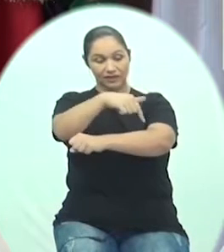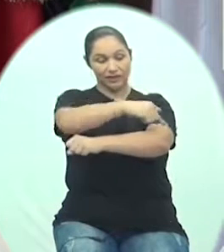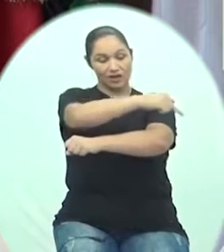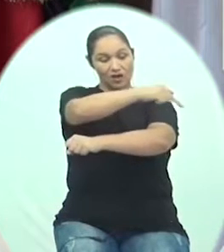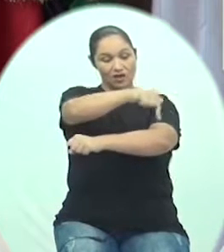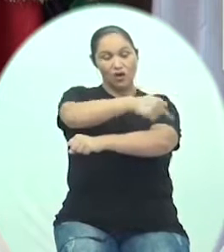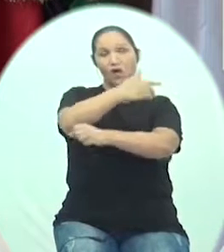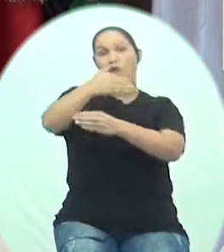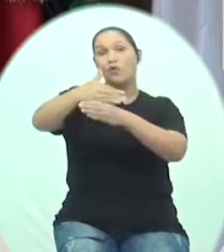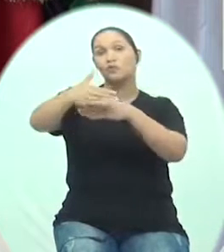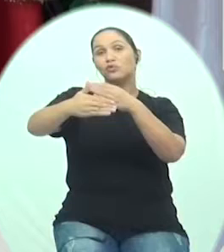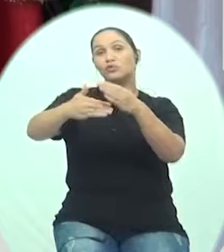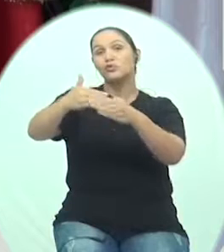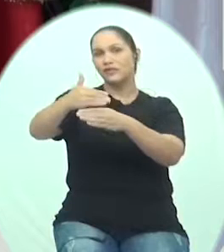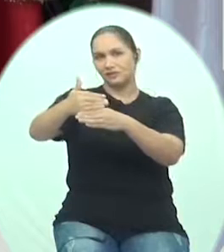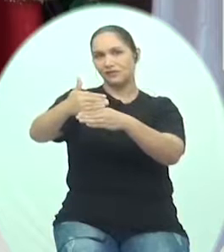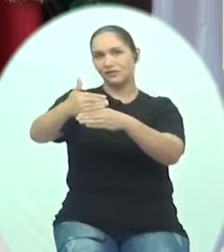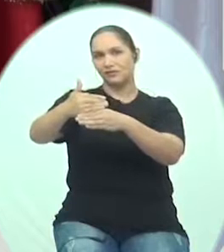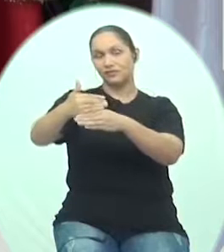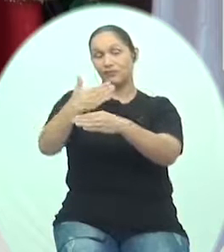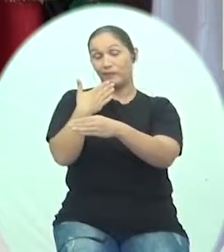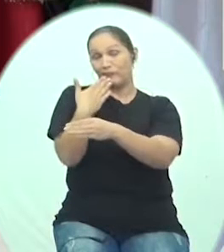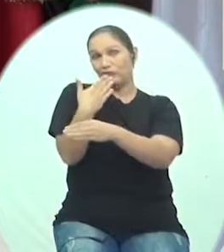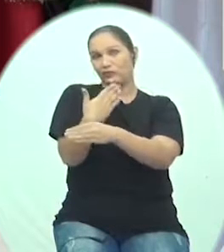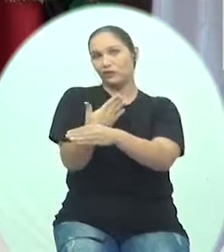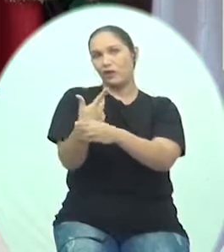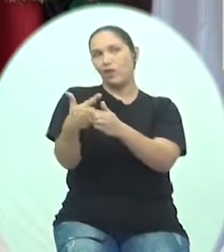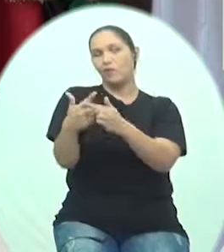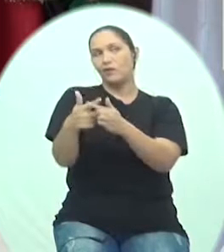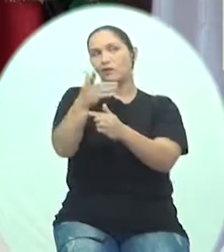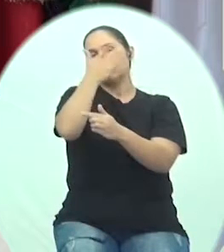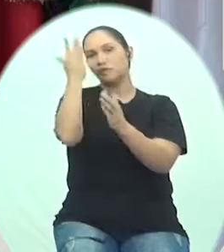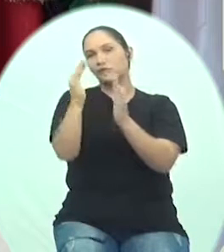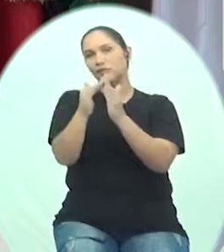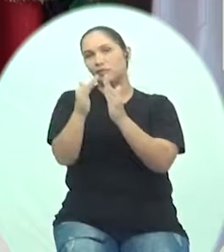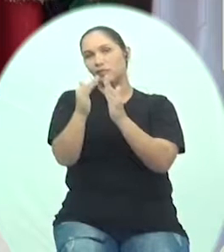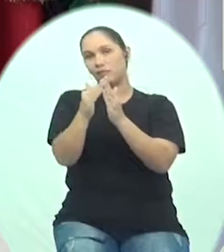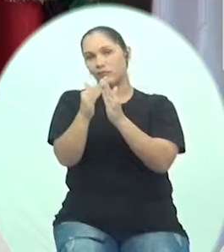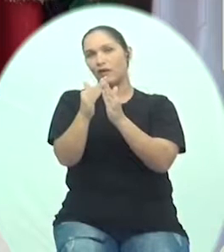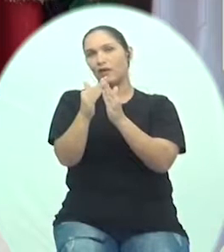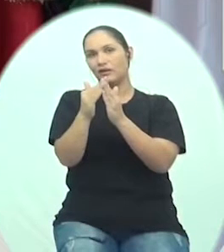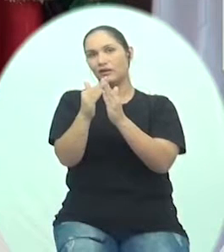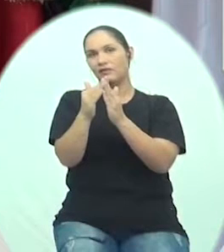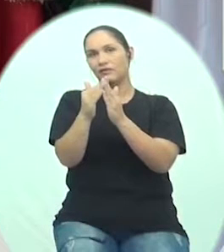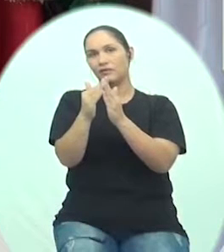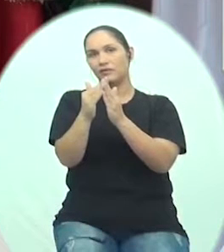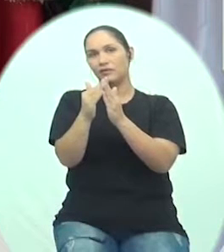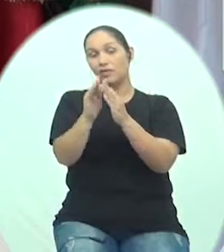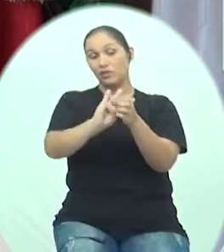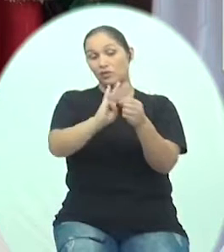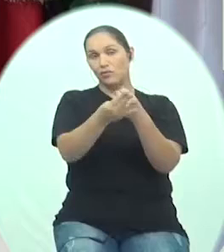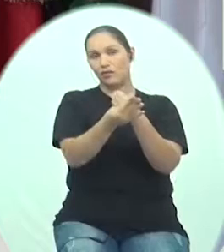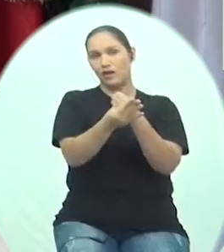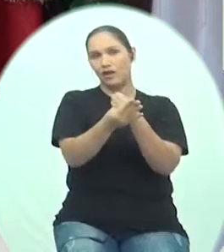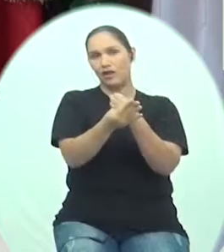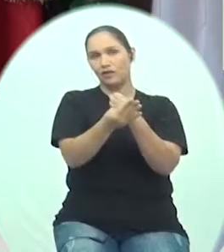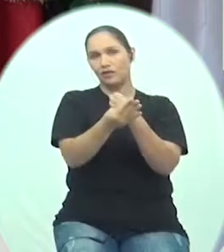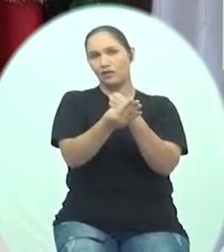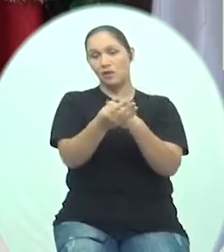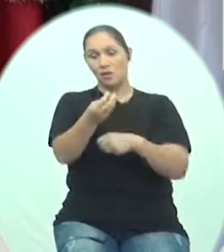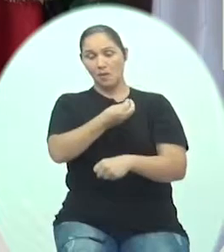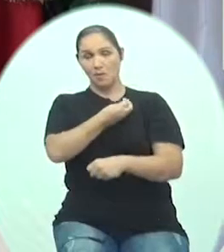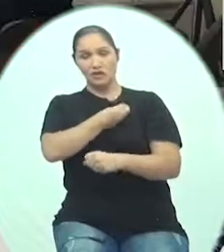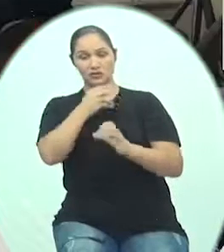associação de moradores e os moradores estiveram nessa casa pediram a comissão e a comissão